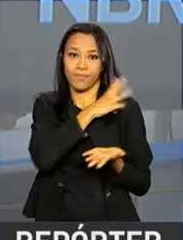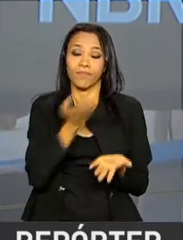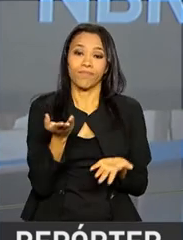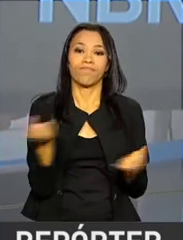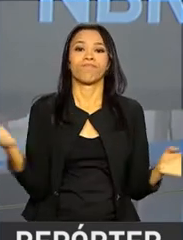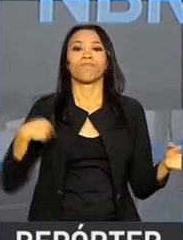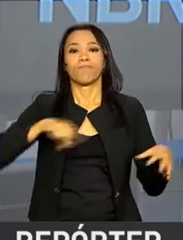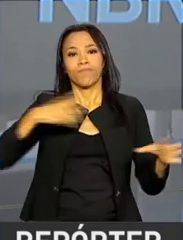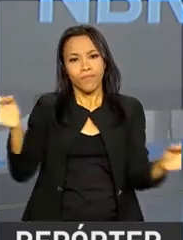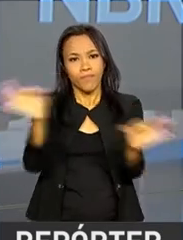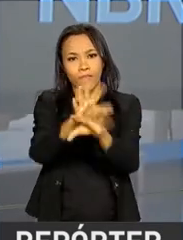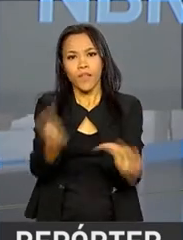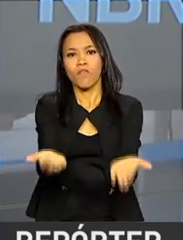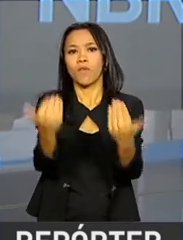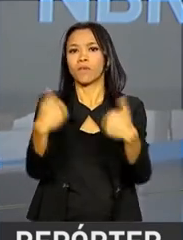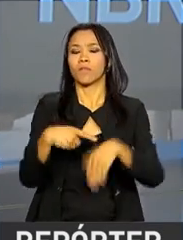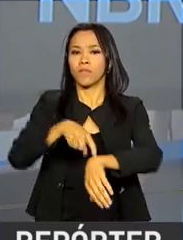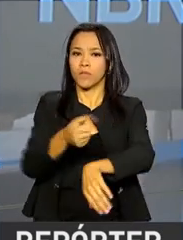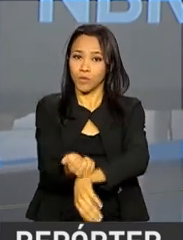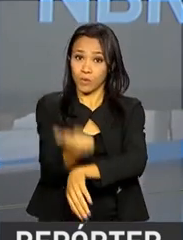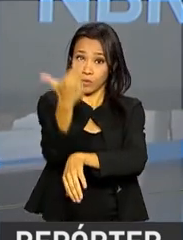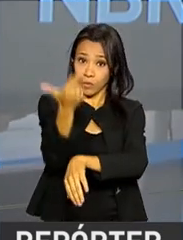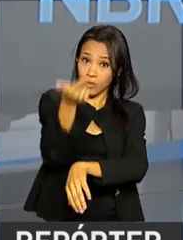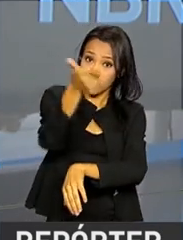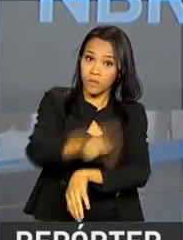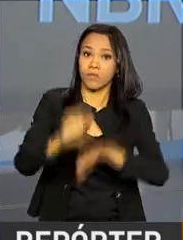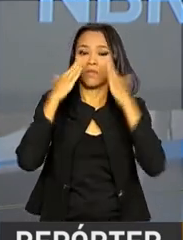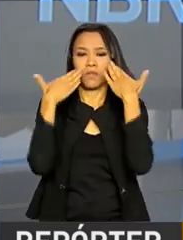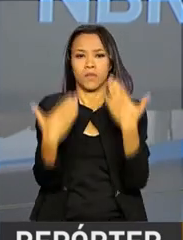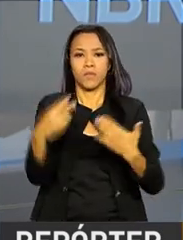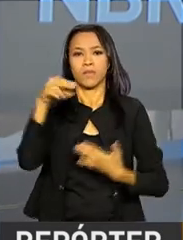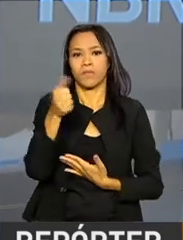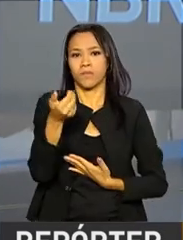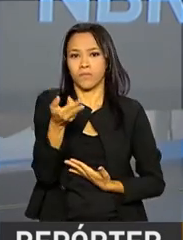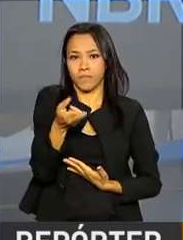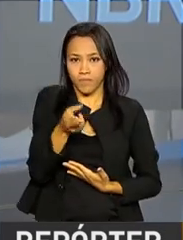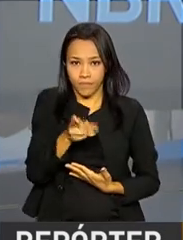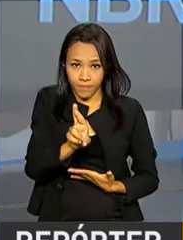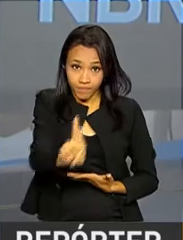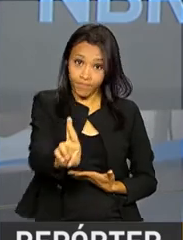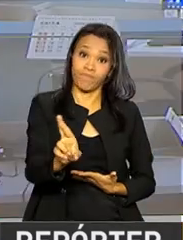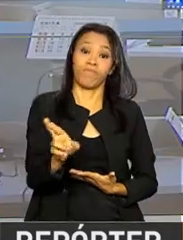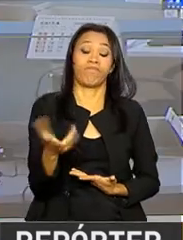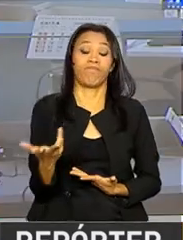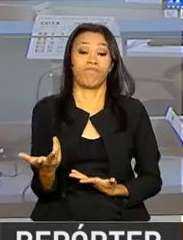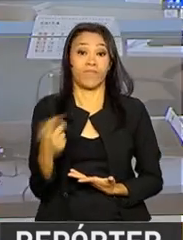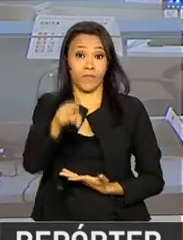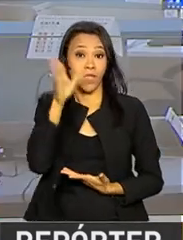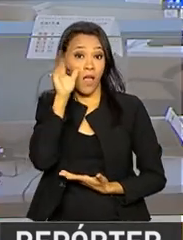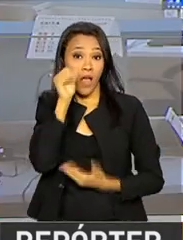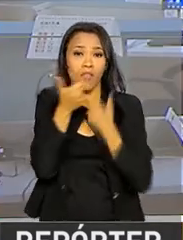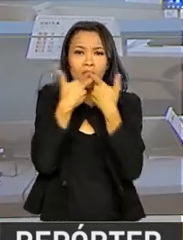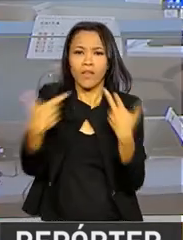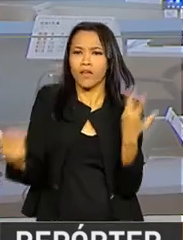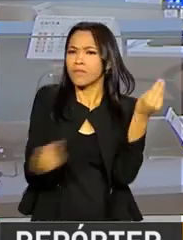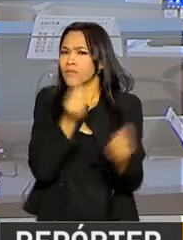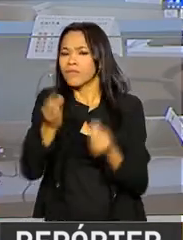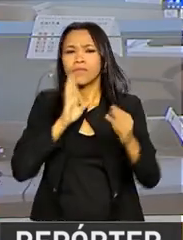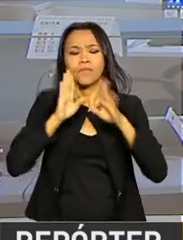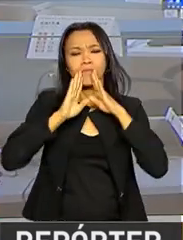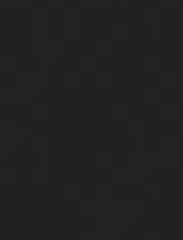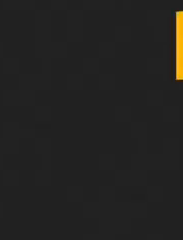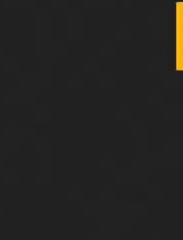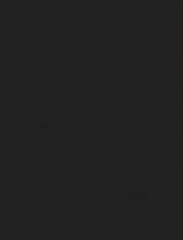ficamos por aqui voltamos ao meio-dia na próxima edição do repórter nbr acompanhe as novidades também pelas nossas